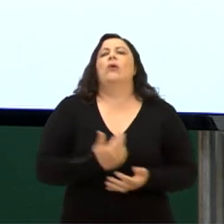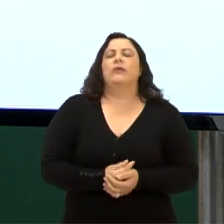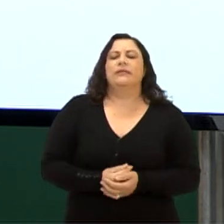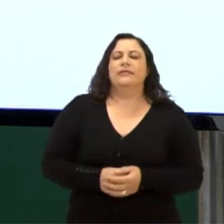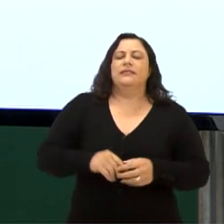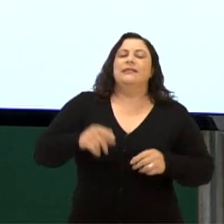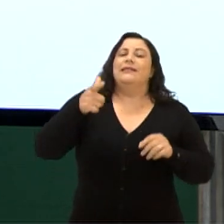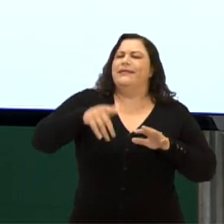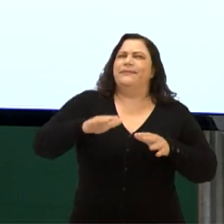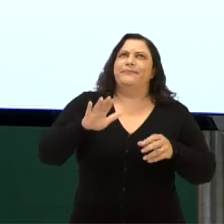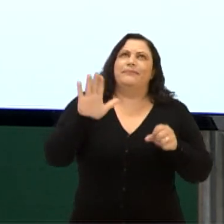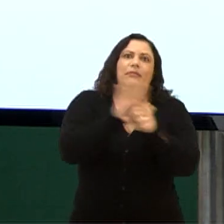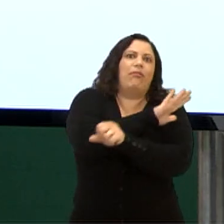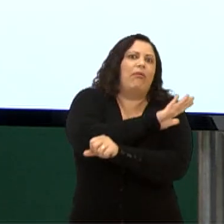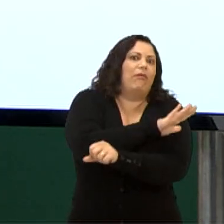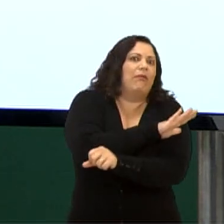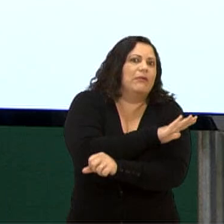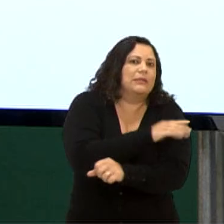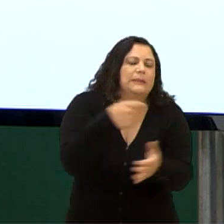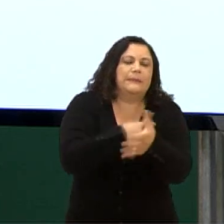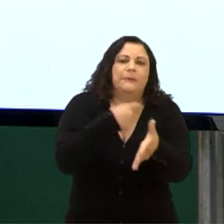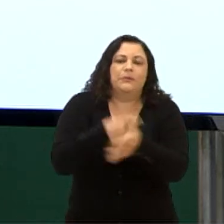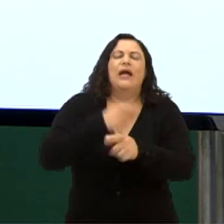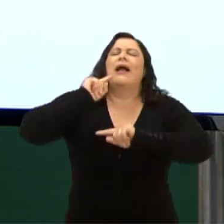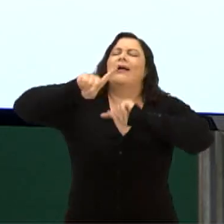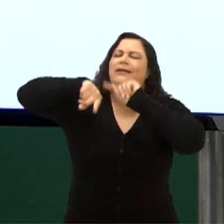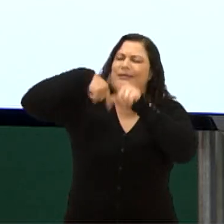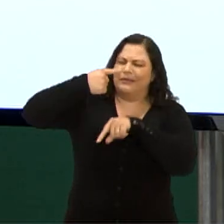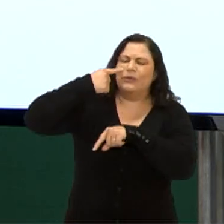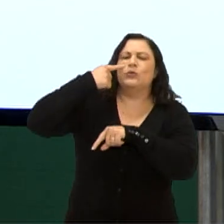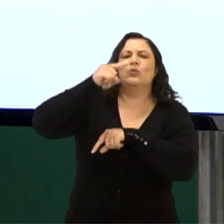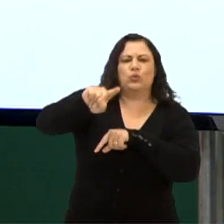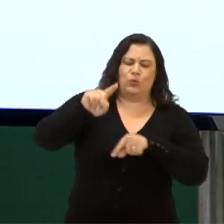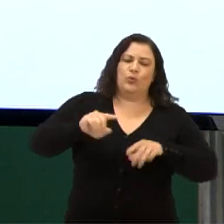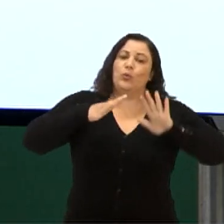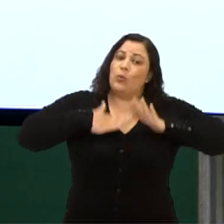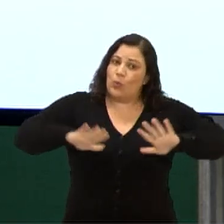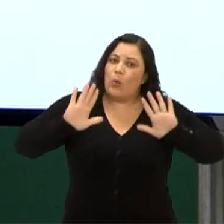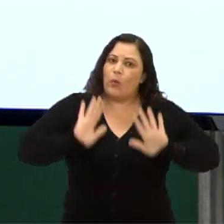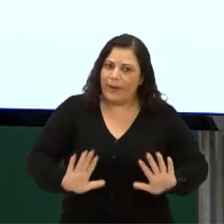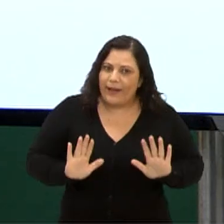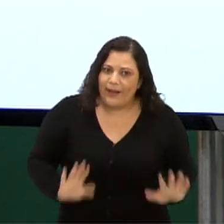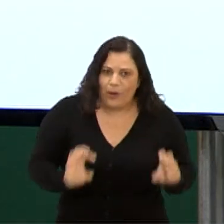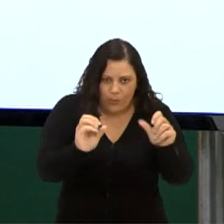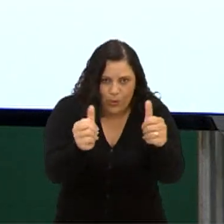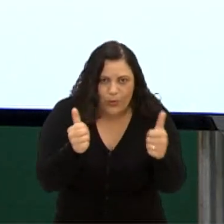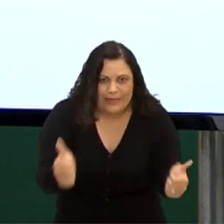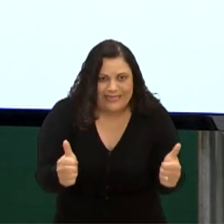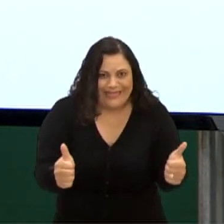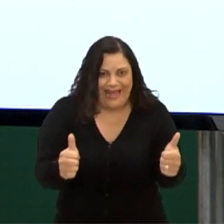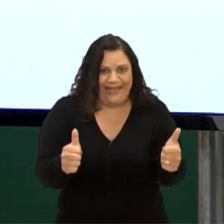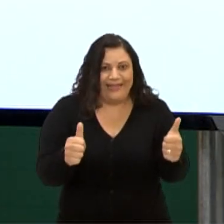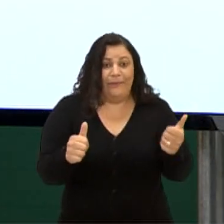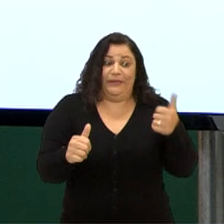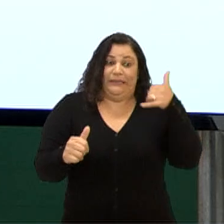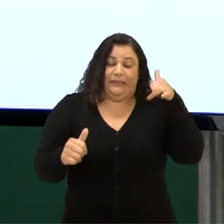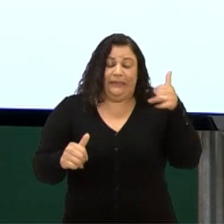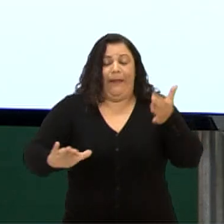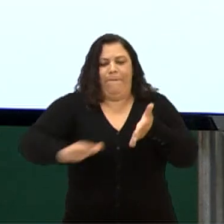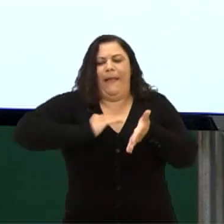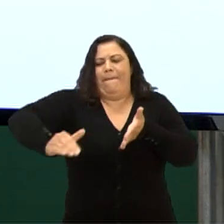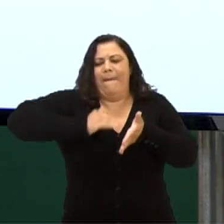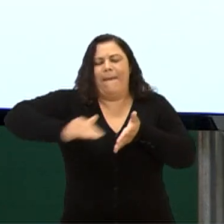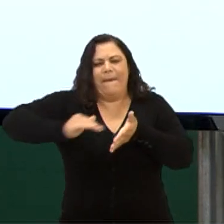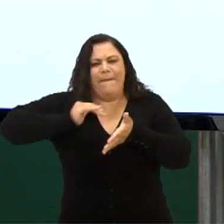tem cheio de perguntas. Gente, eu vou olhar tudo com calma depois, porque eu acho que o meu telefone até acho que travou. De tanta coisa.